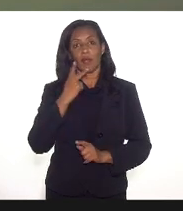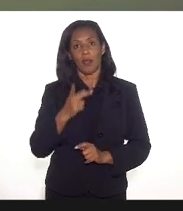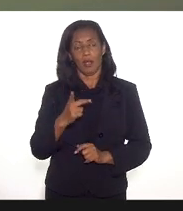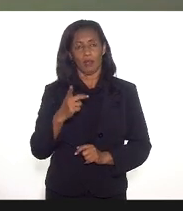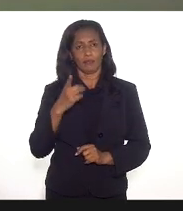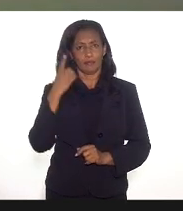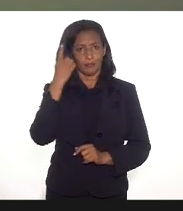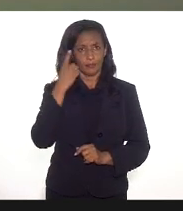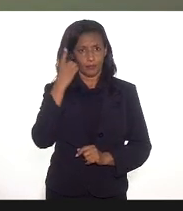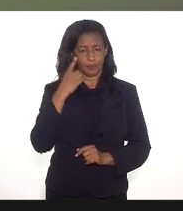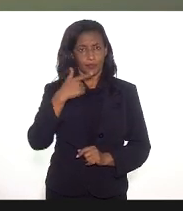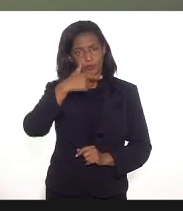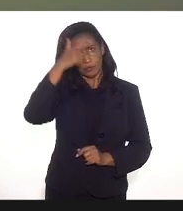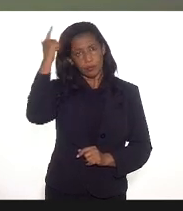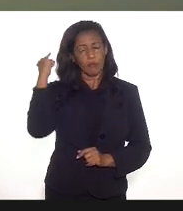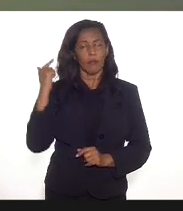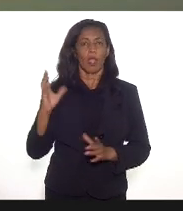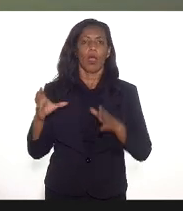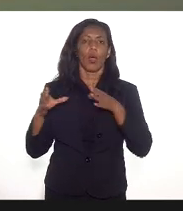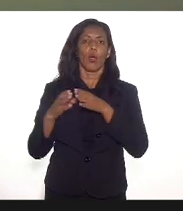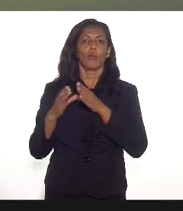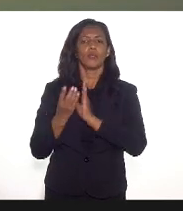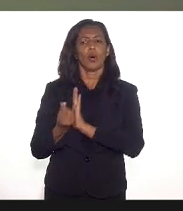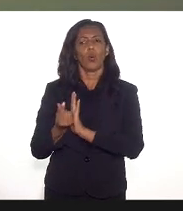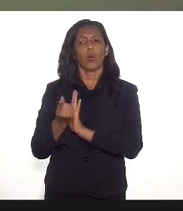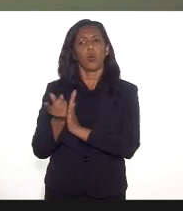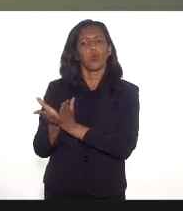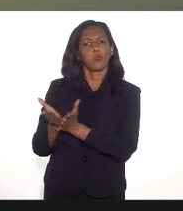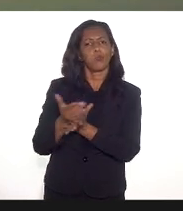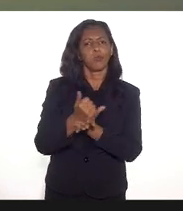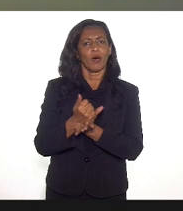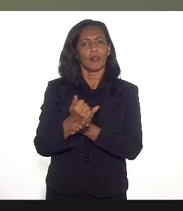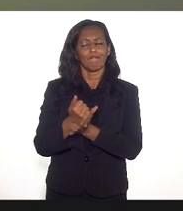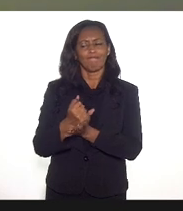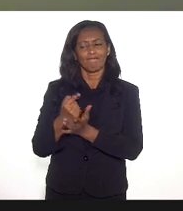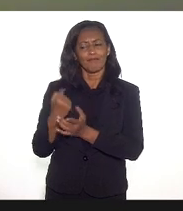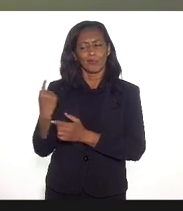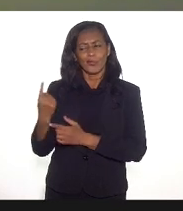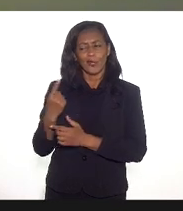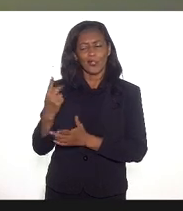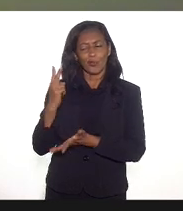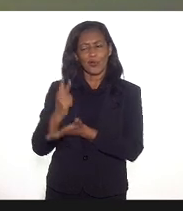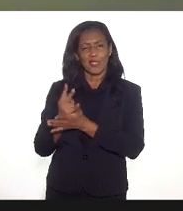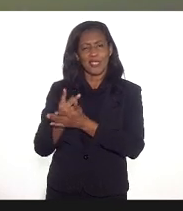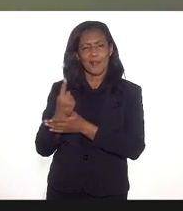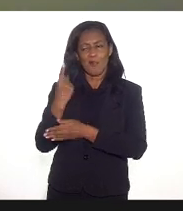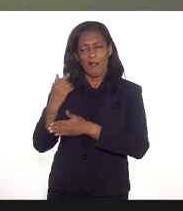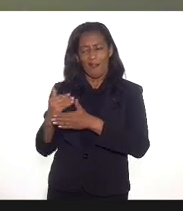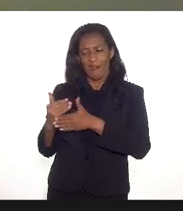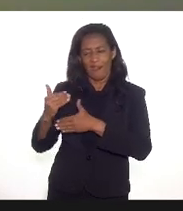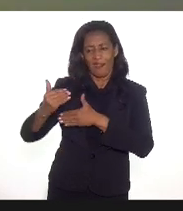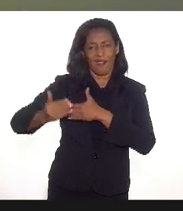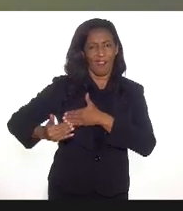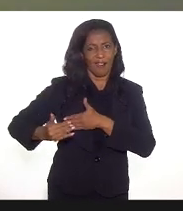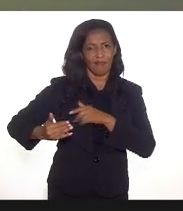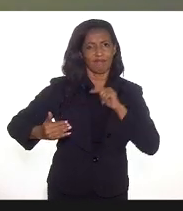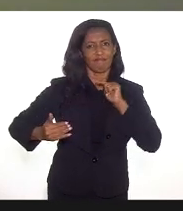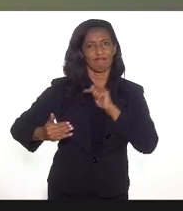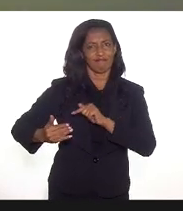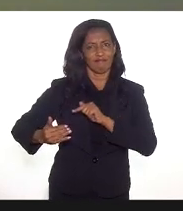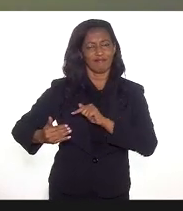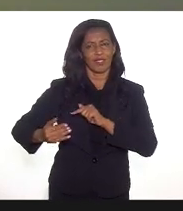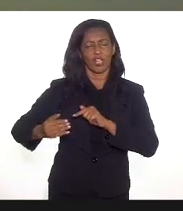a Comissão de Tributação está sempre a um passo à frente das questões relevantes a